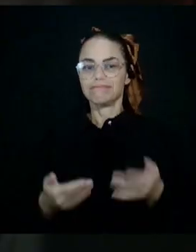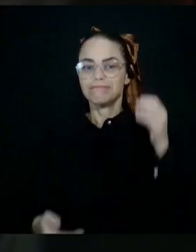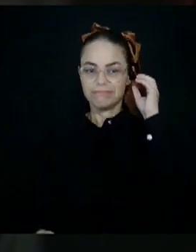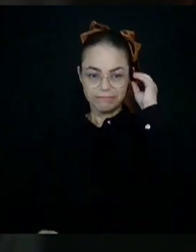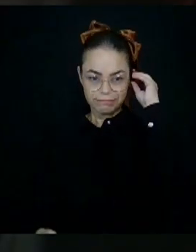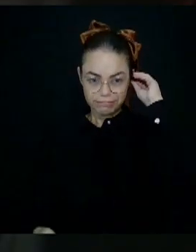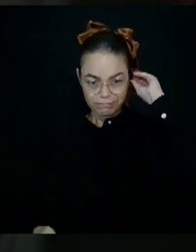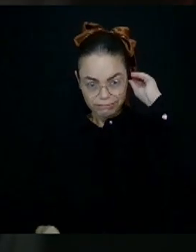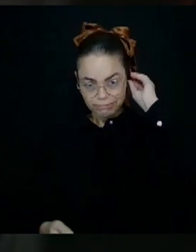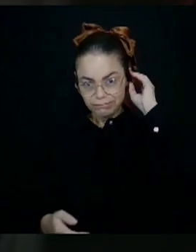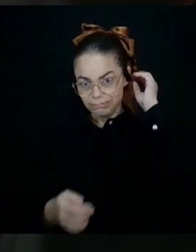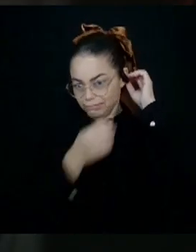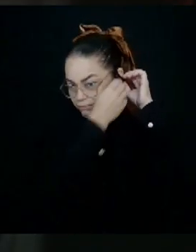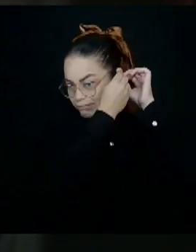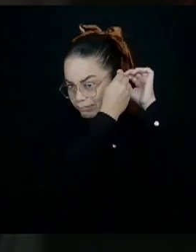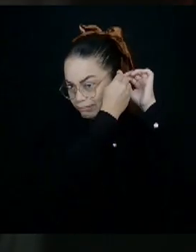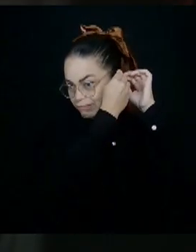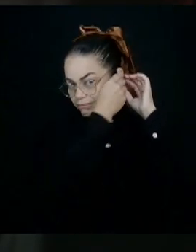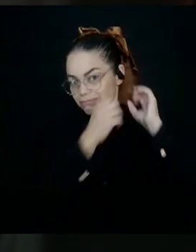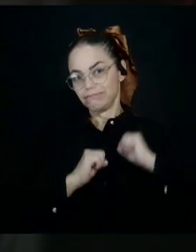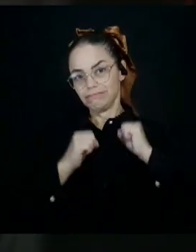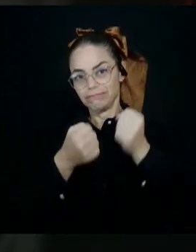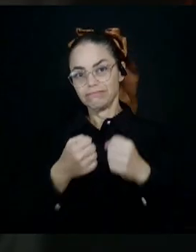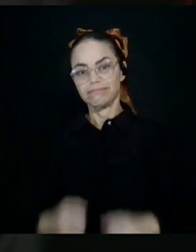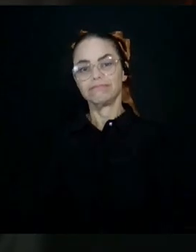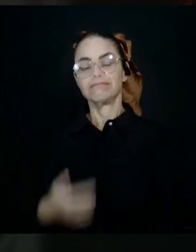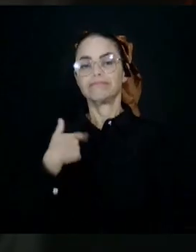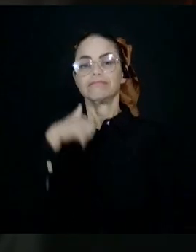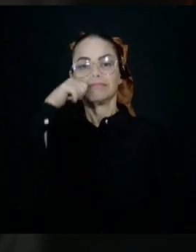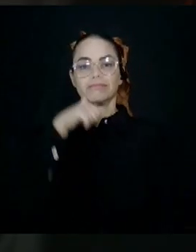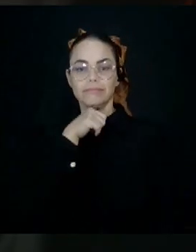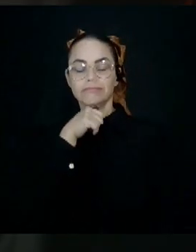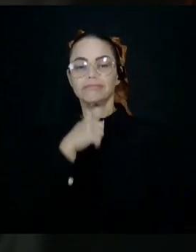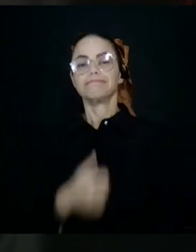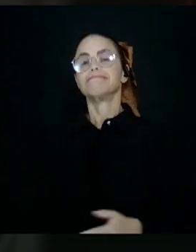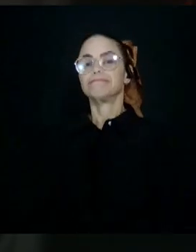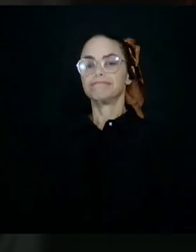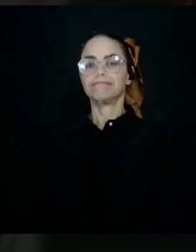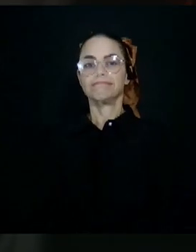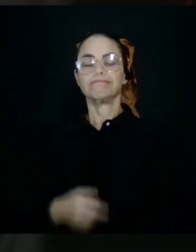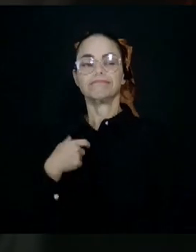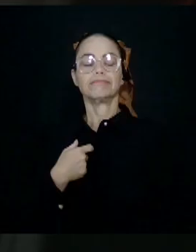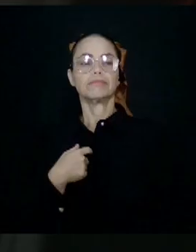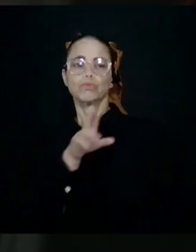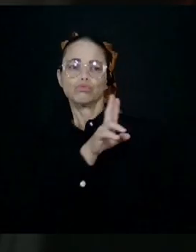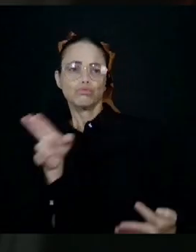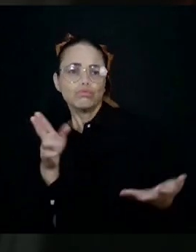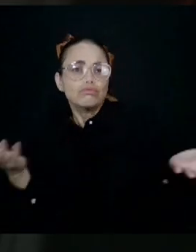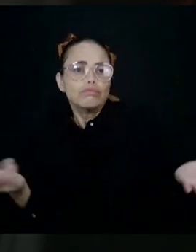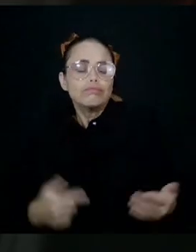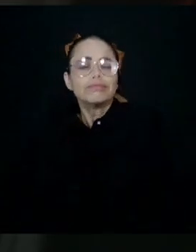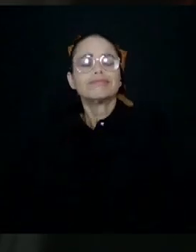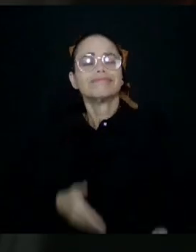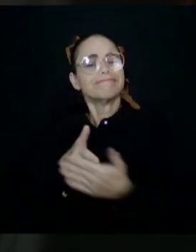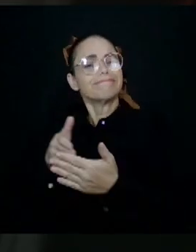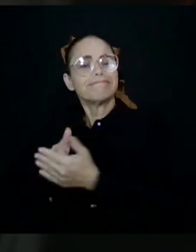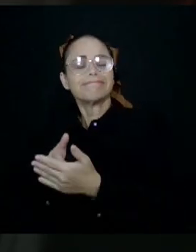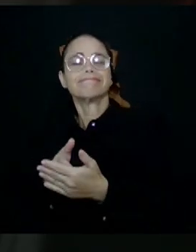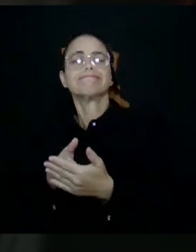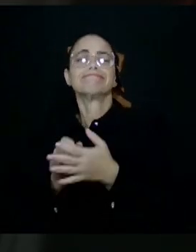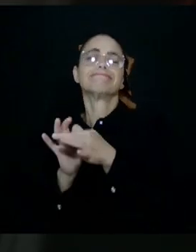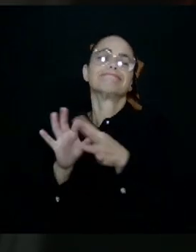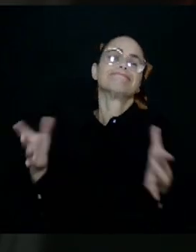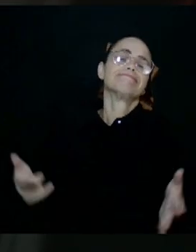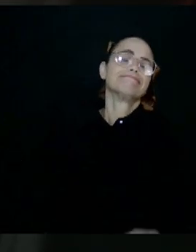O empoderamento feminino e o rompimento de rótulos que limitam a nossa liberdade. A gente vai entender como